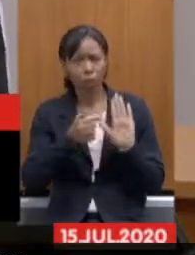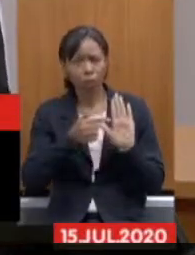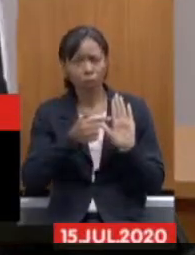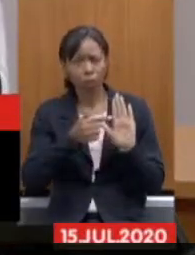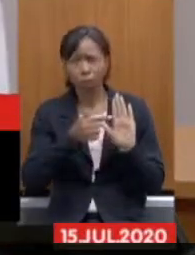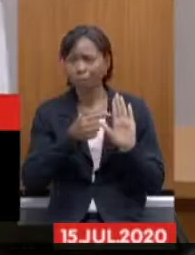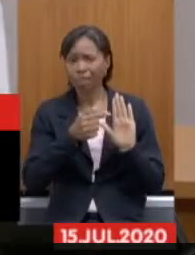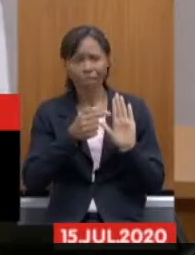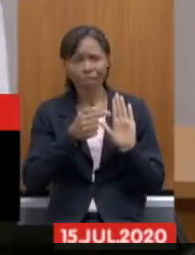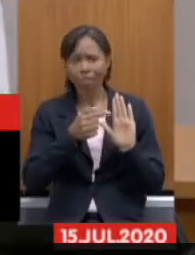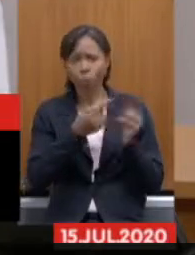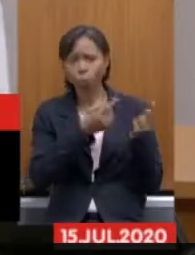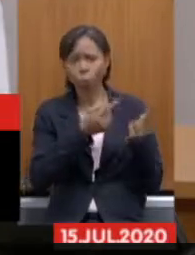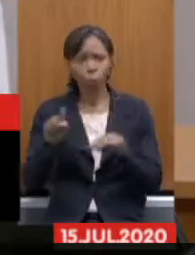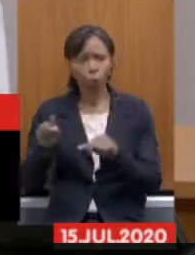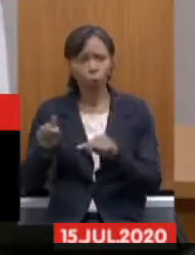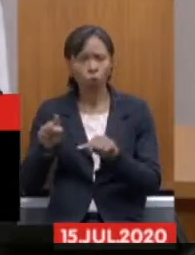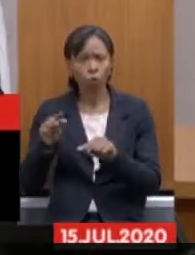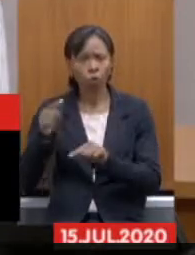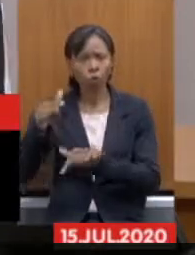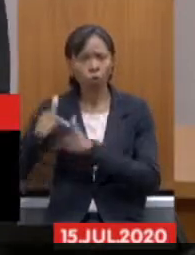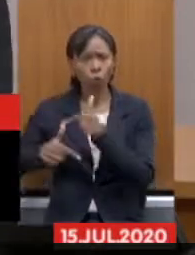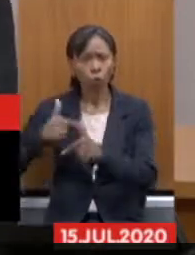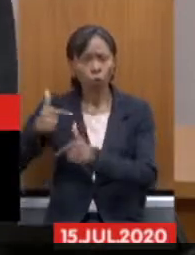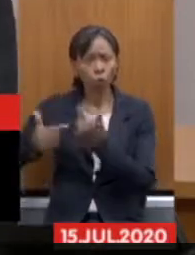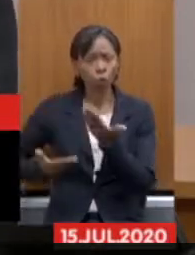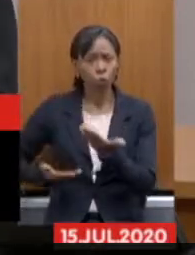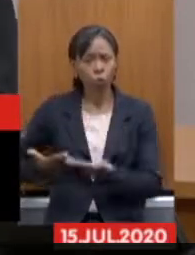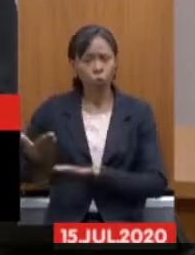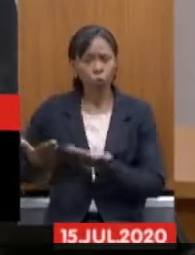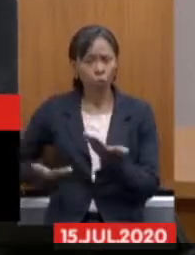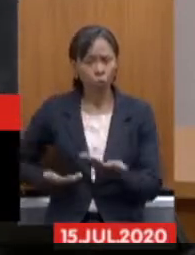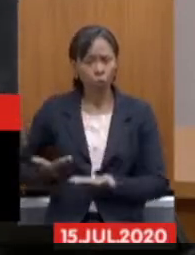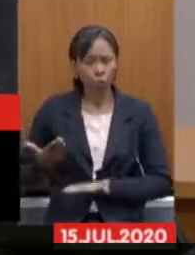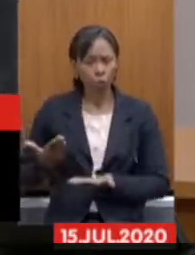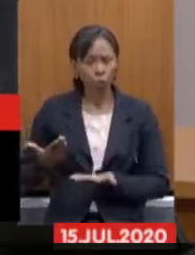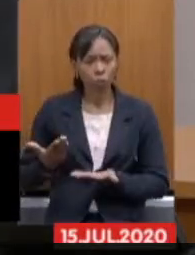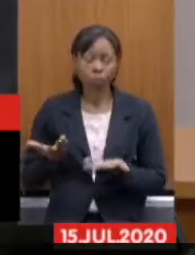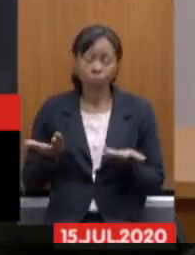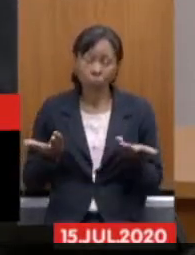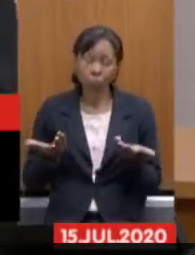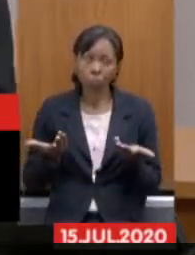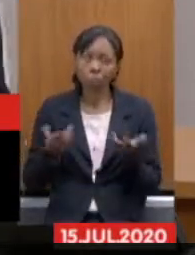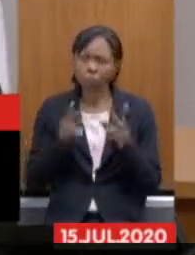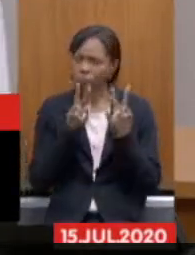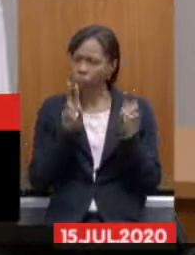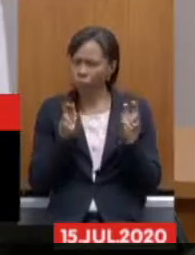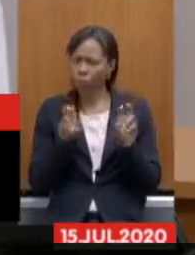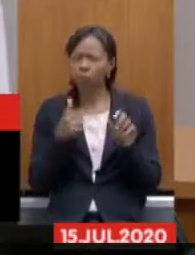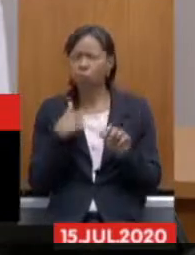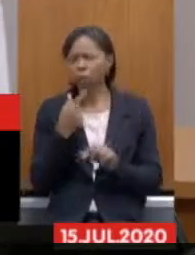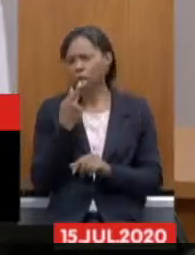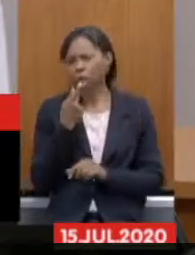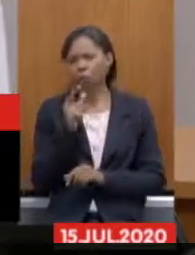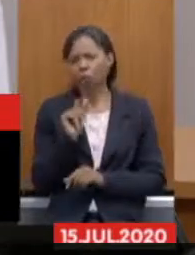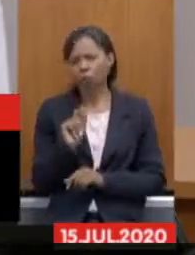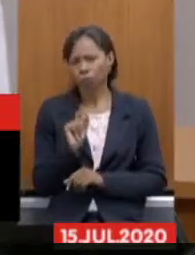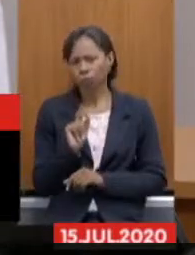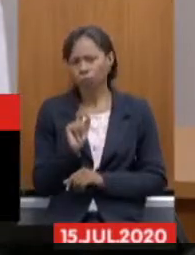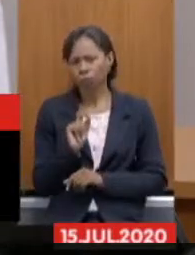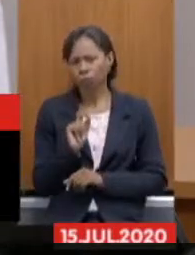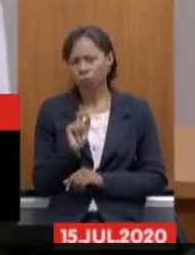que são contra os trabalhadores eu posso isso eu gostaria de dizer